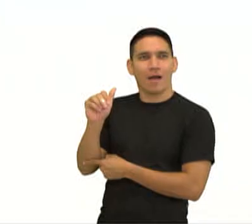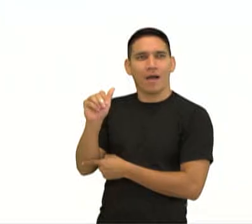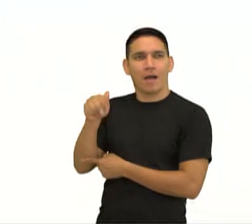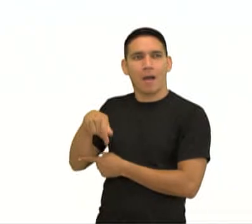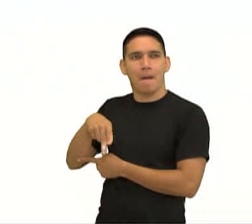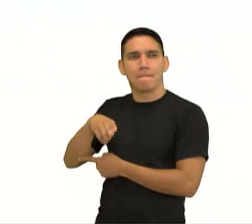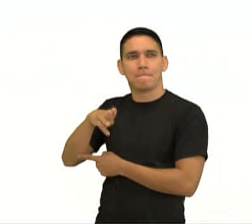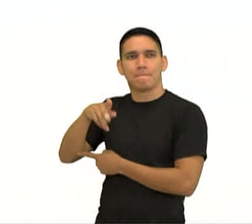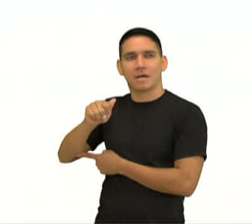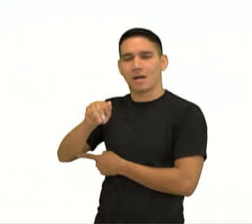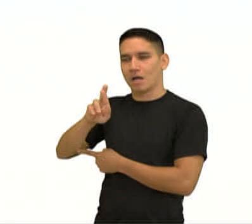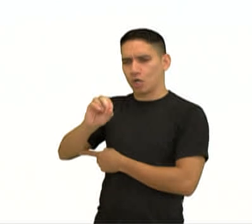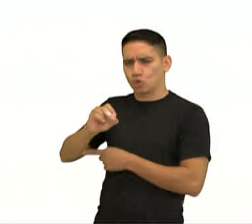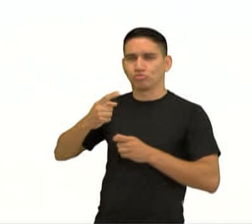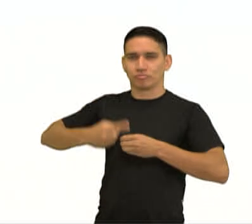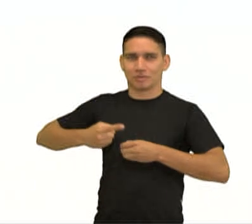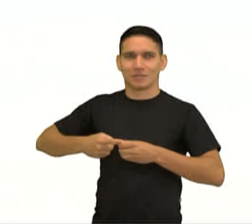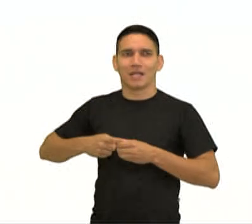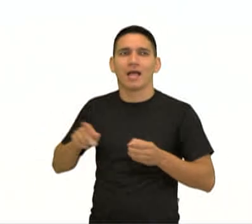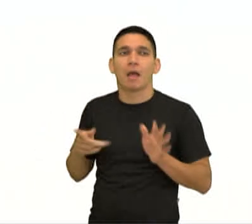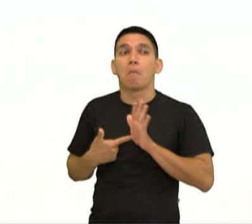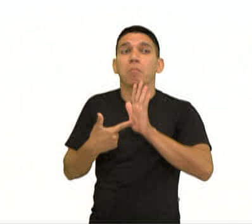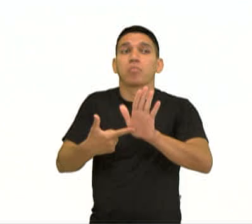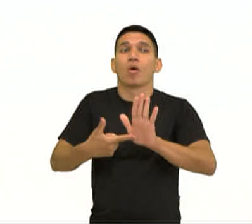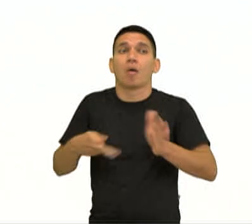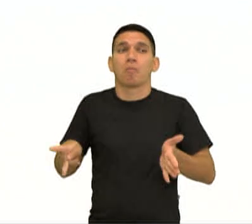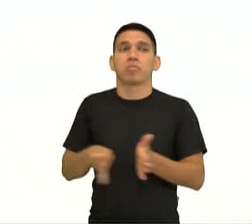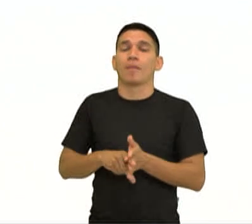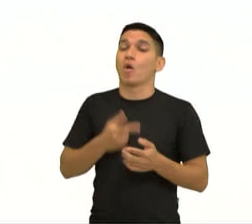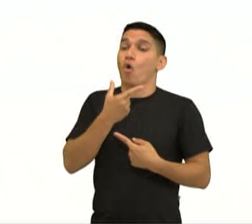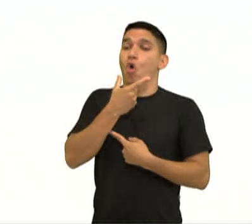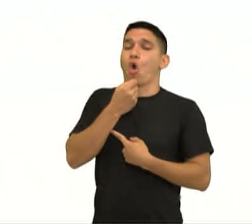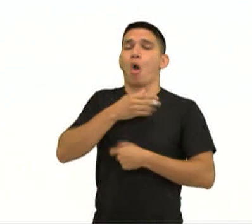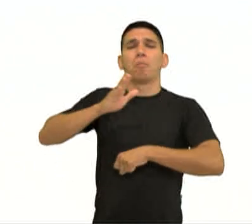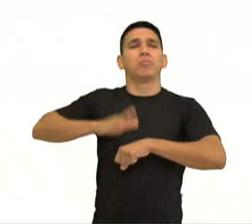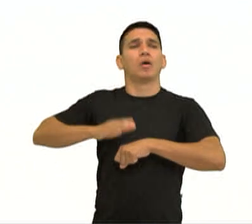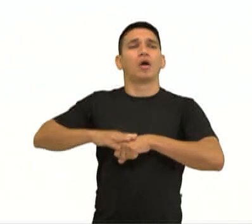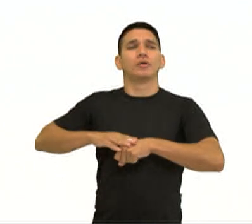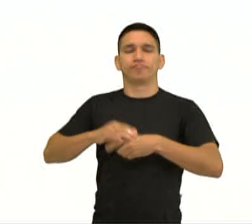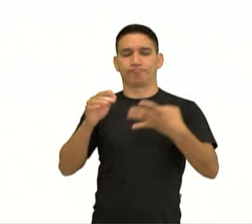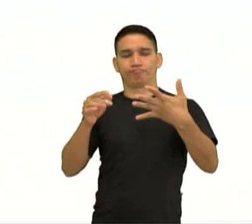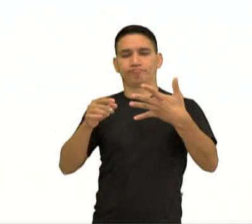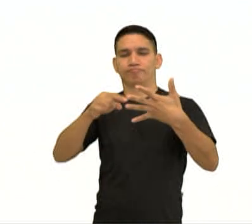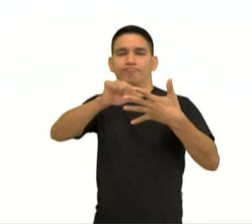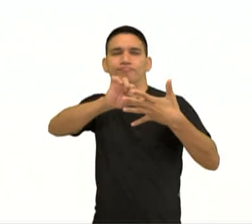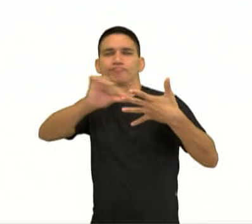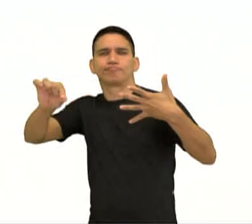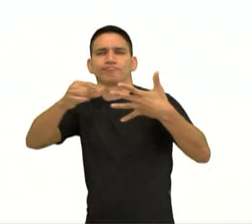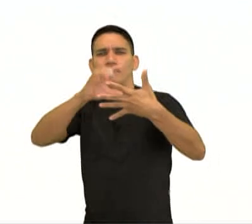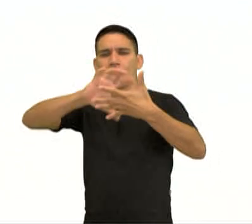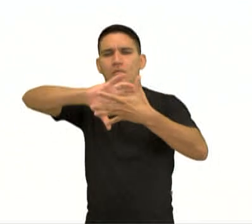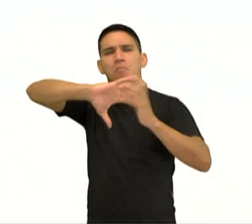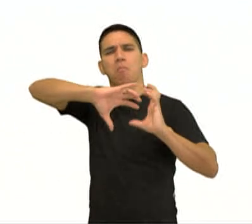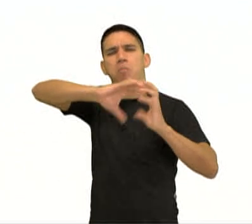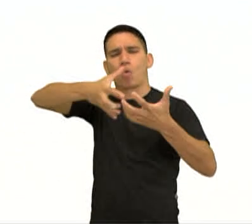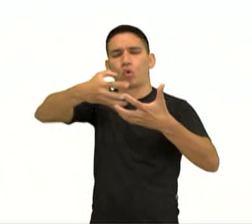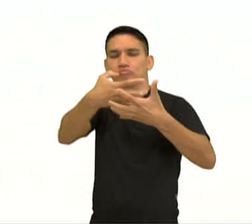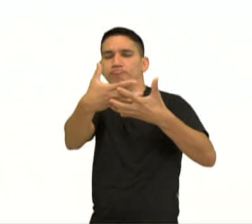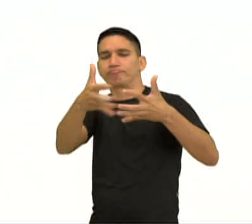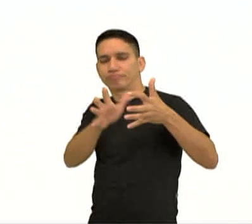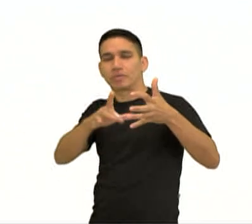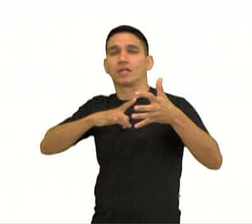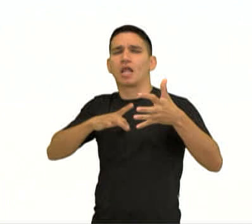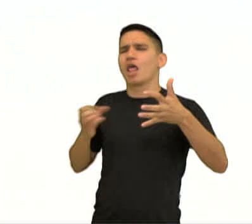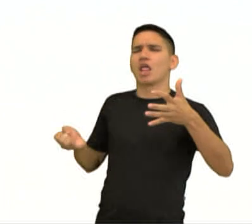Amparo de Barra Mansa, expõe o figurino do Homem dos Trópicos como experiência contemporânea do